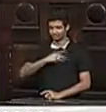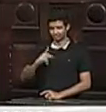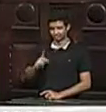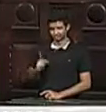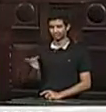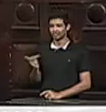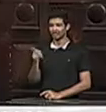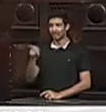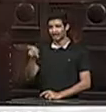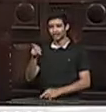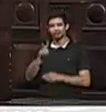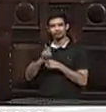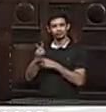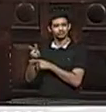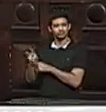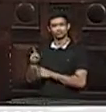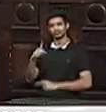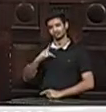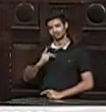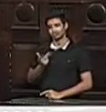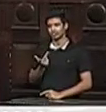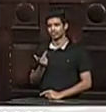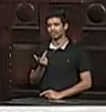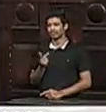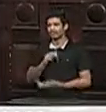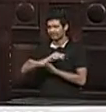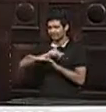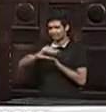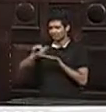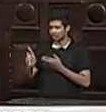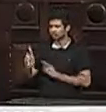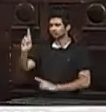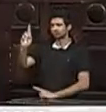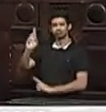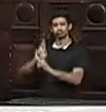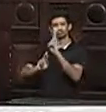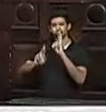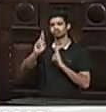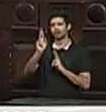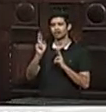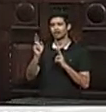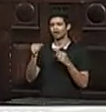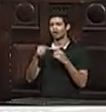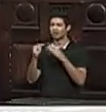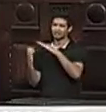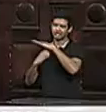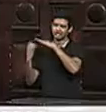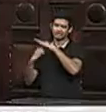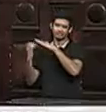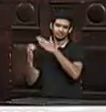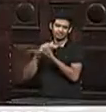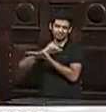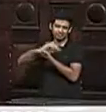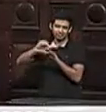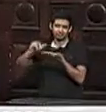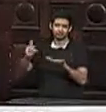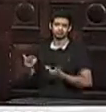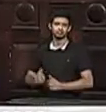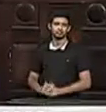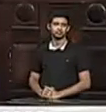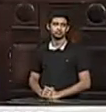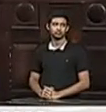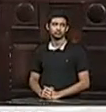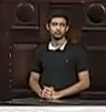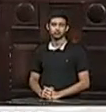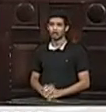Defensoria Pública, e vários representantes de instituições filantrópicas e assistenciais que